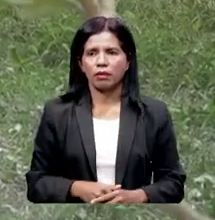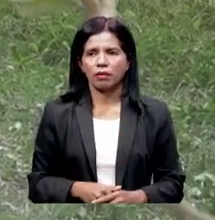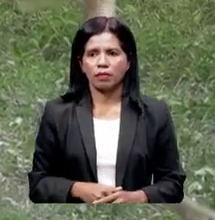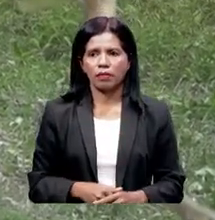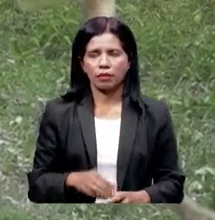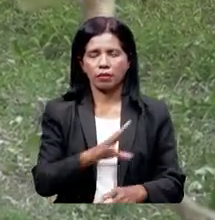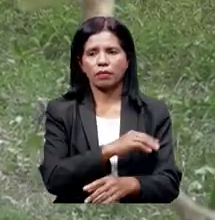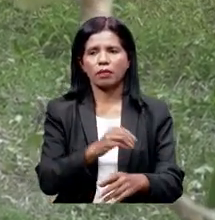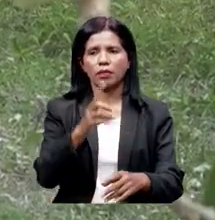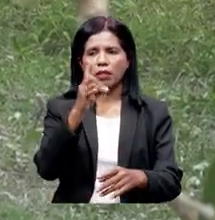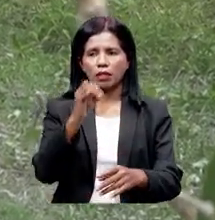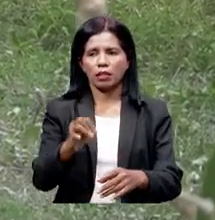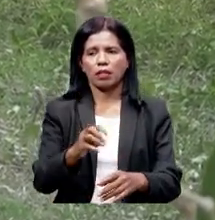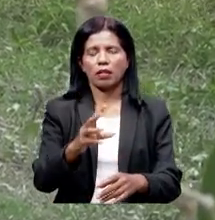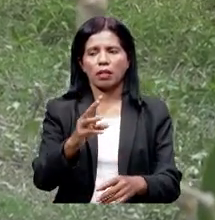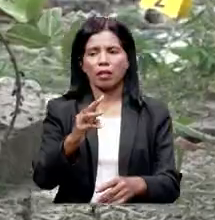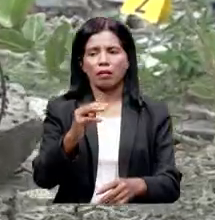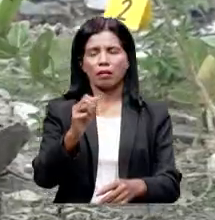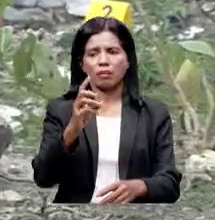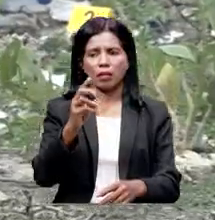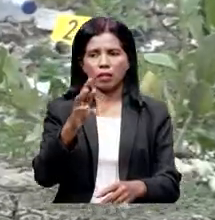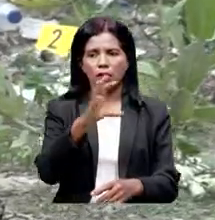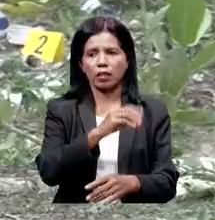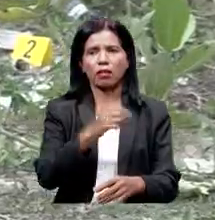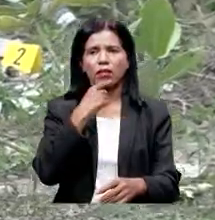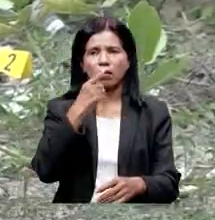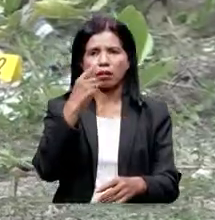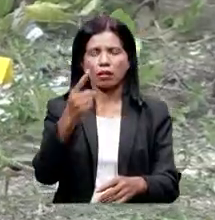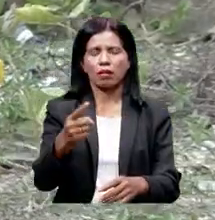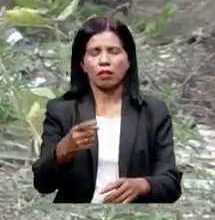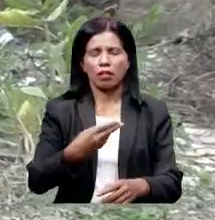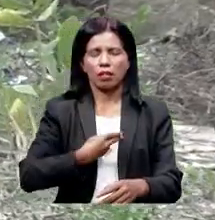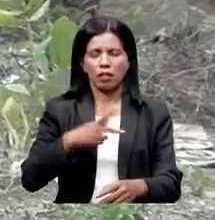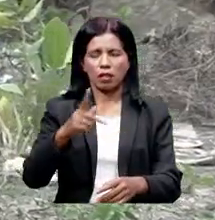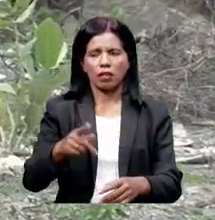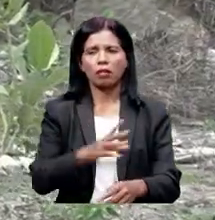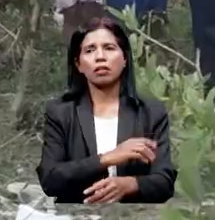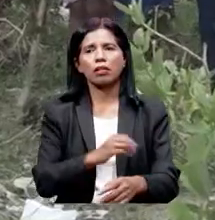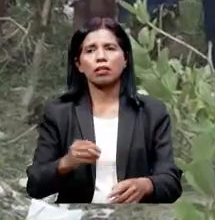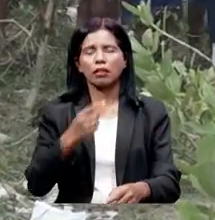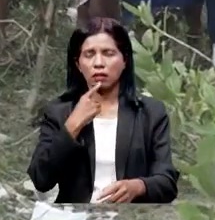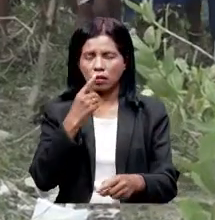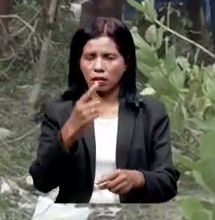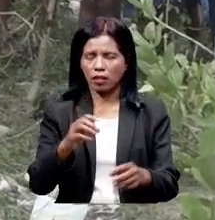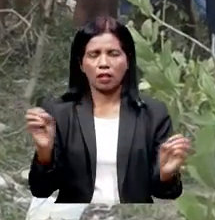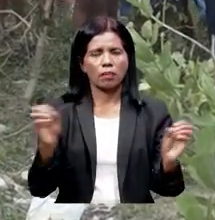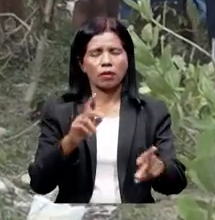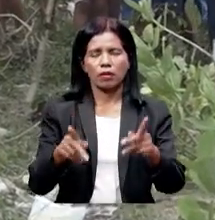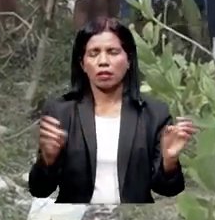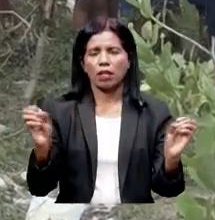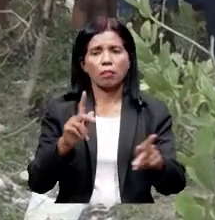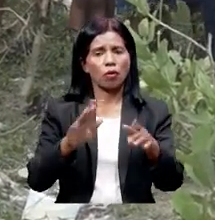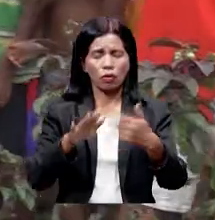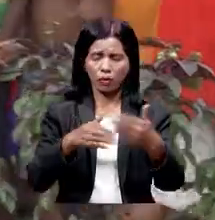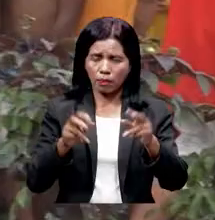Vigário-Geral Arquidiocese Dili, Padre Graciano Santos Barros, considera a halokne degradação moral também é uma rota